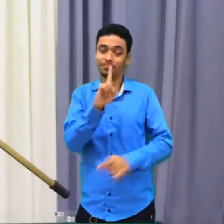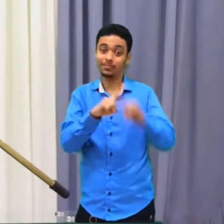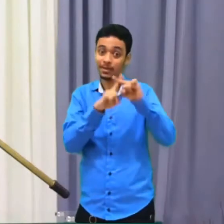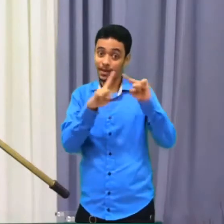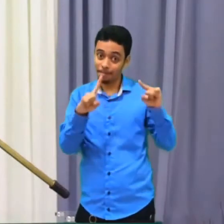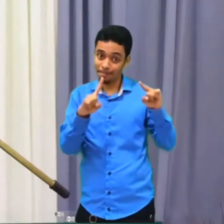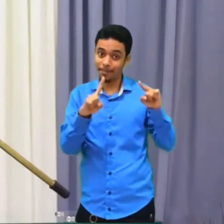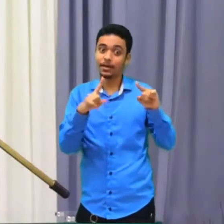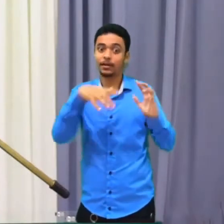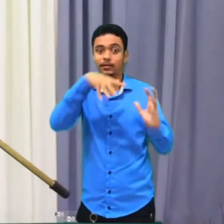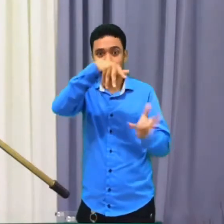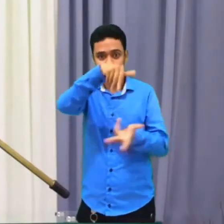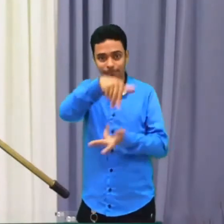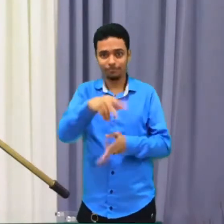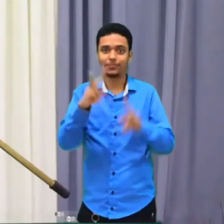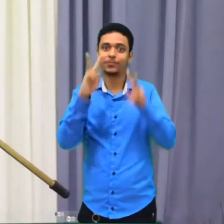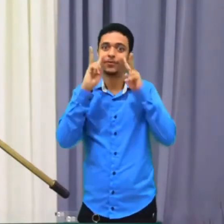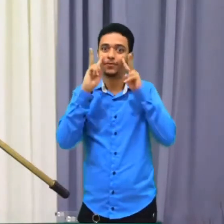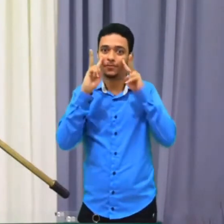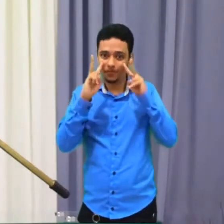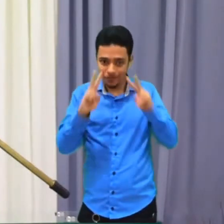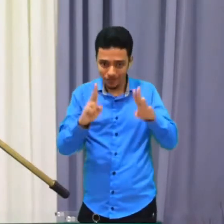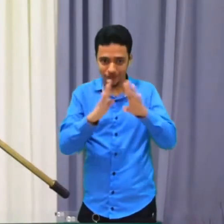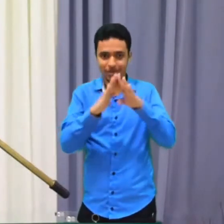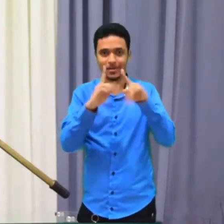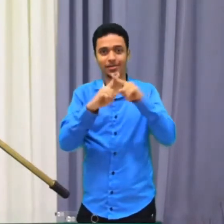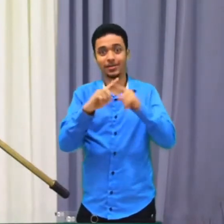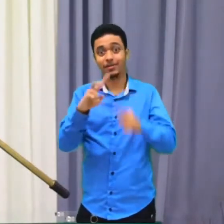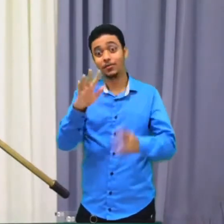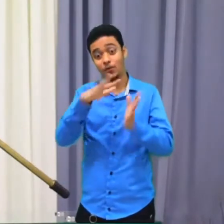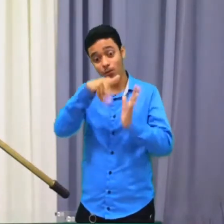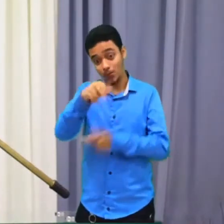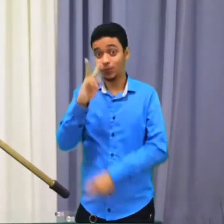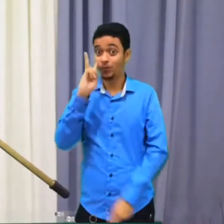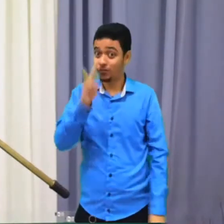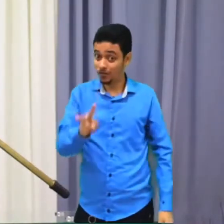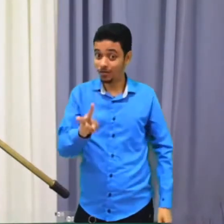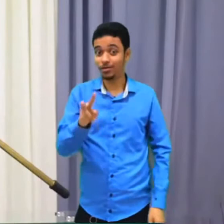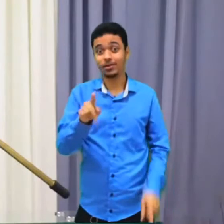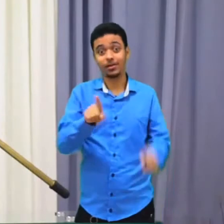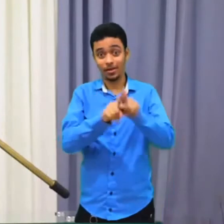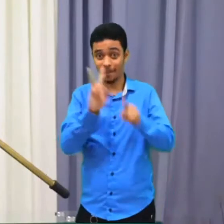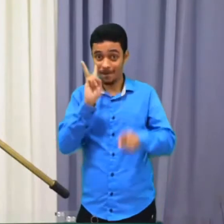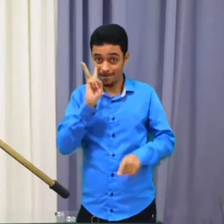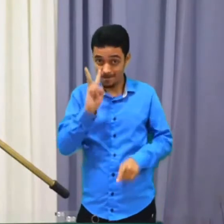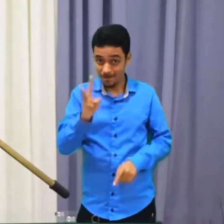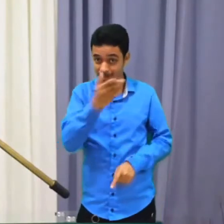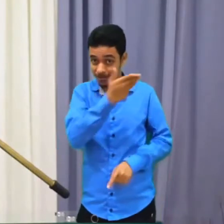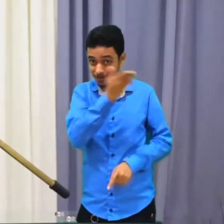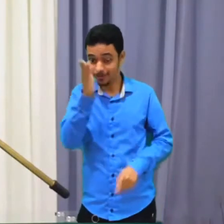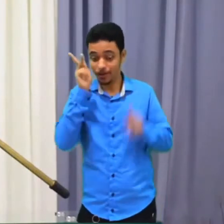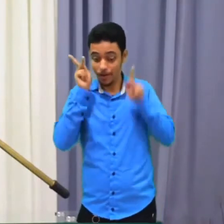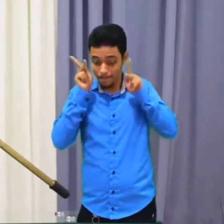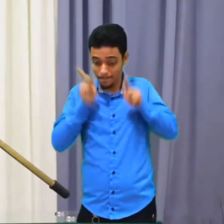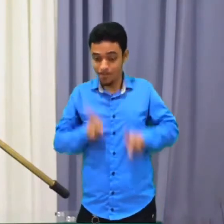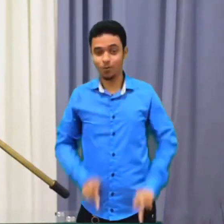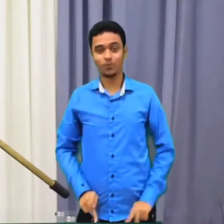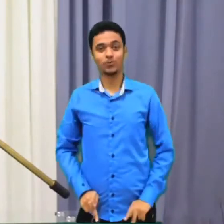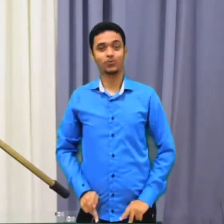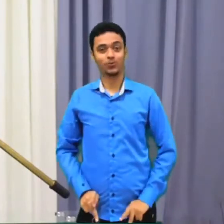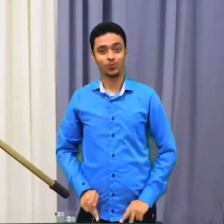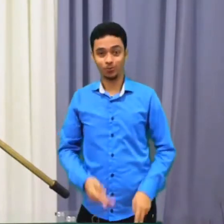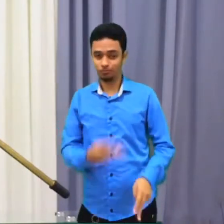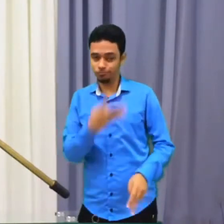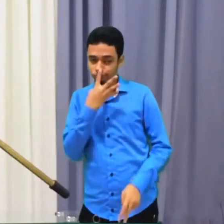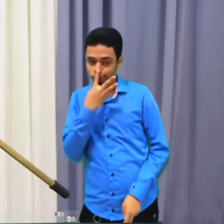vê a igreja, o mundo vê você, o mundo vê as suas atitudes, o mundo vê o seu comportamento, o mundo vê